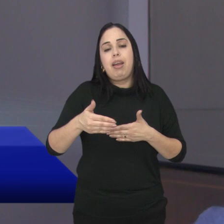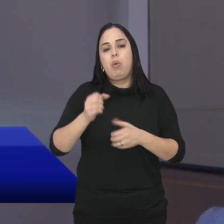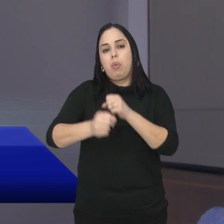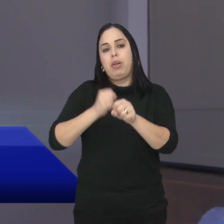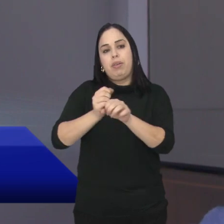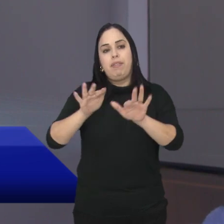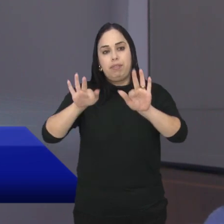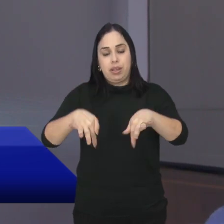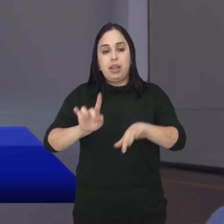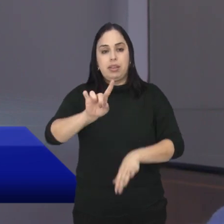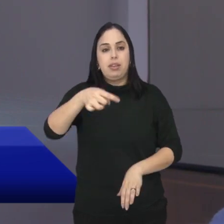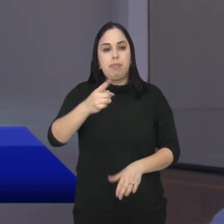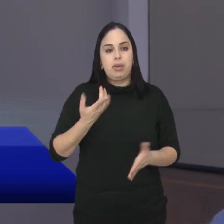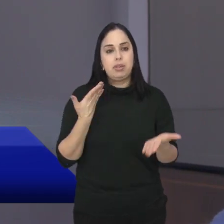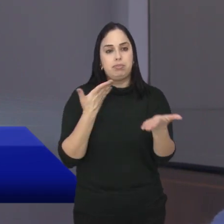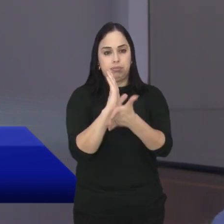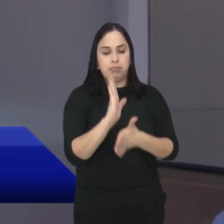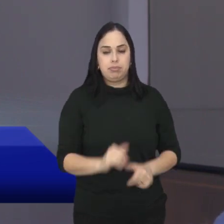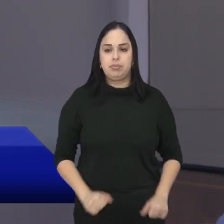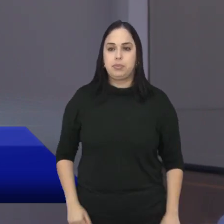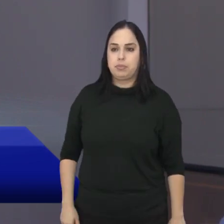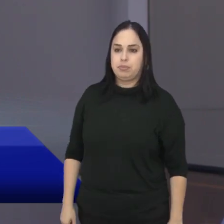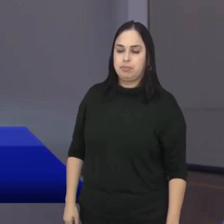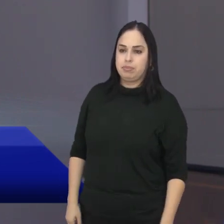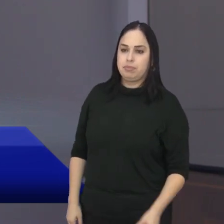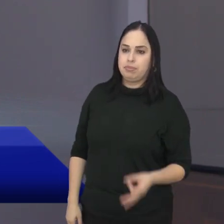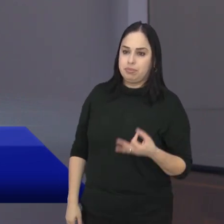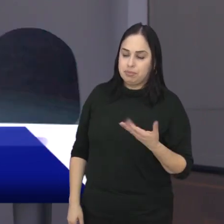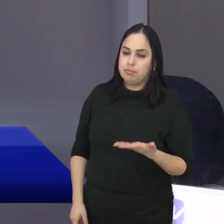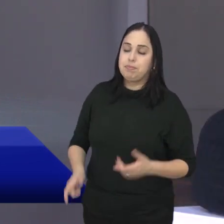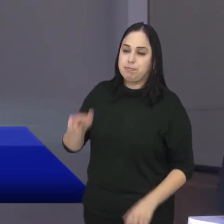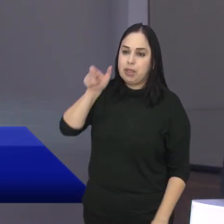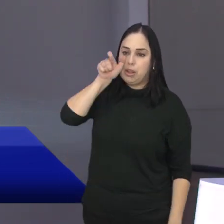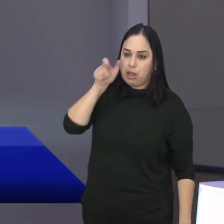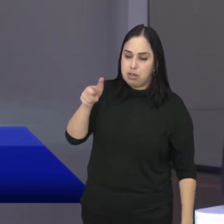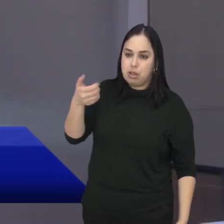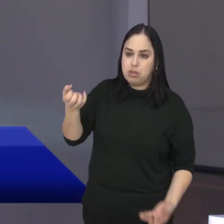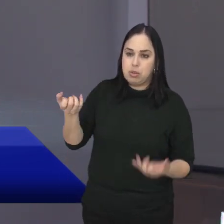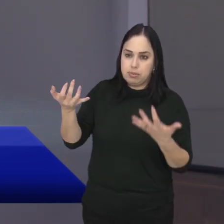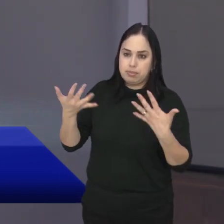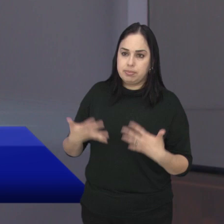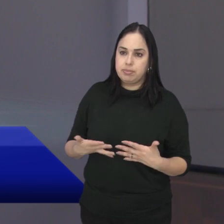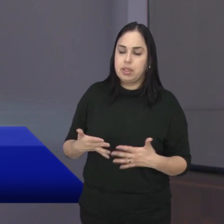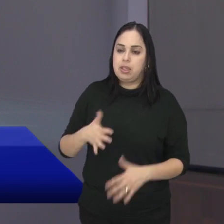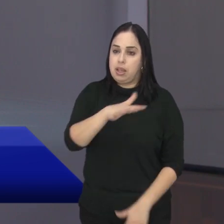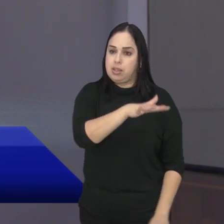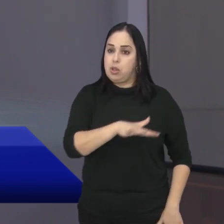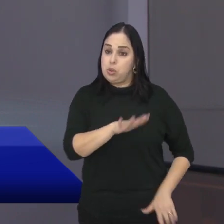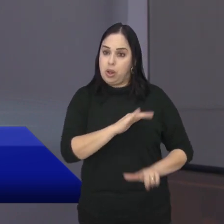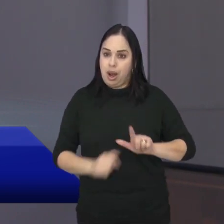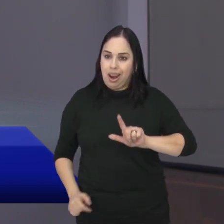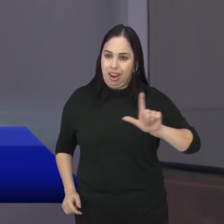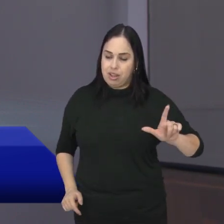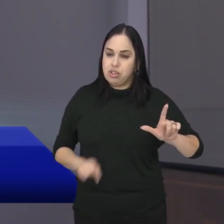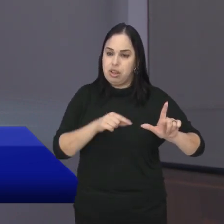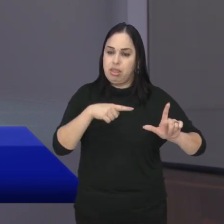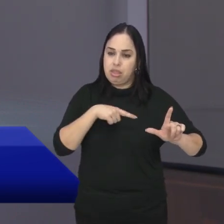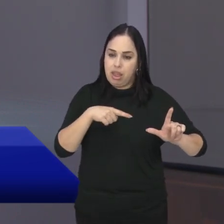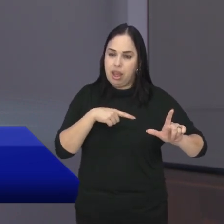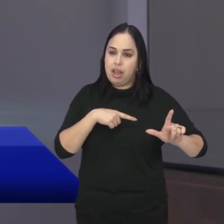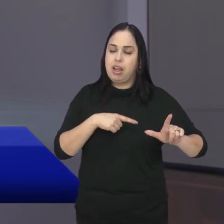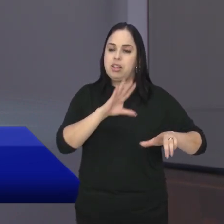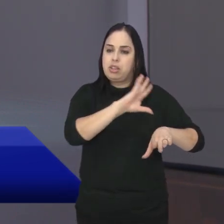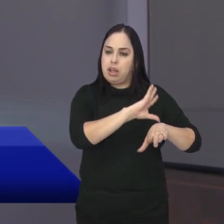até o final do ano para depois sim ter uma validação da implantação dessa obra. Ponto interessante que você tocou, né? A Zona Leste ali tem